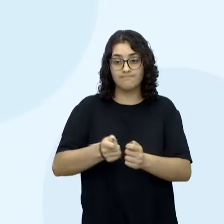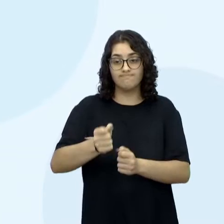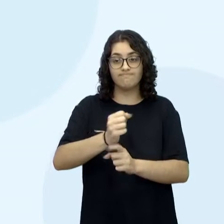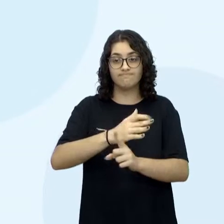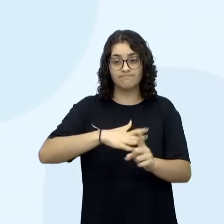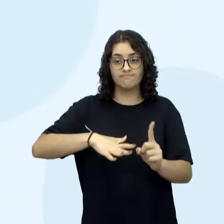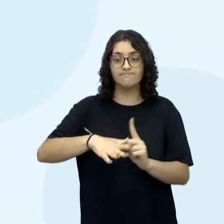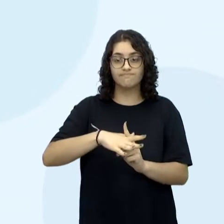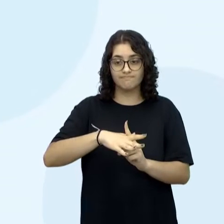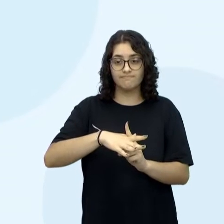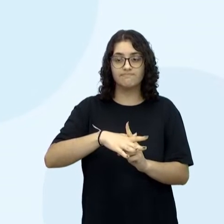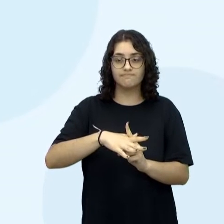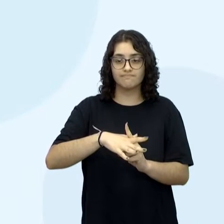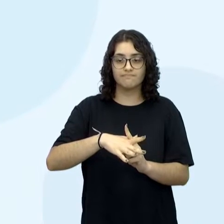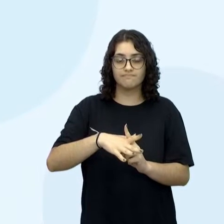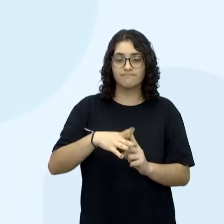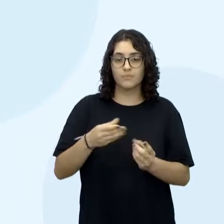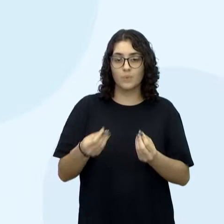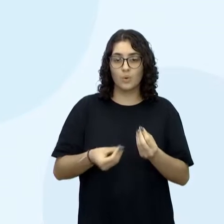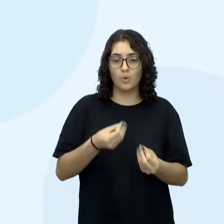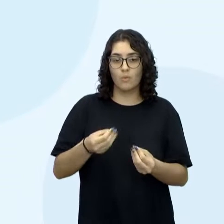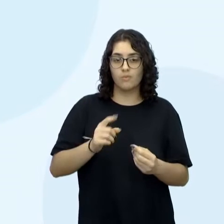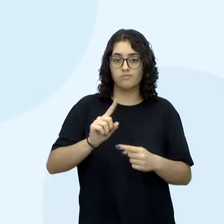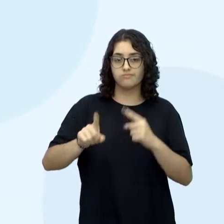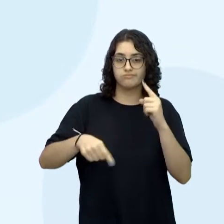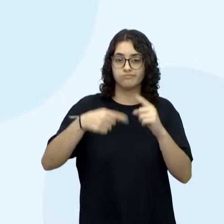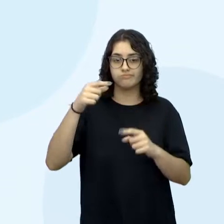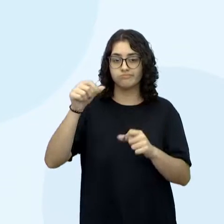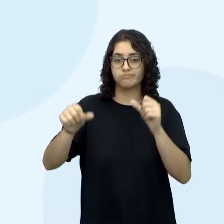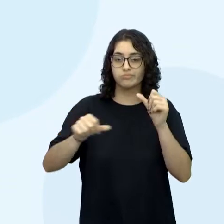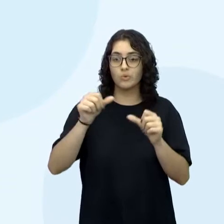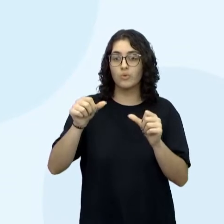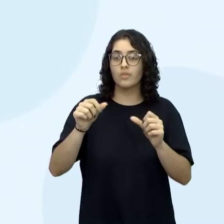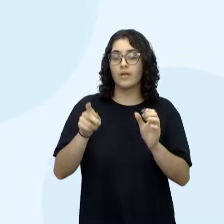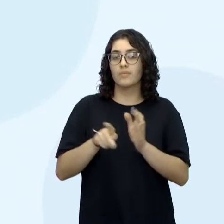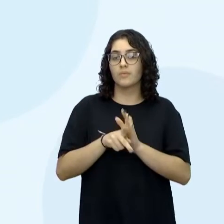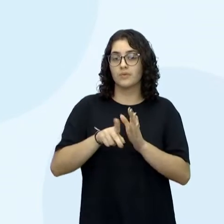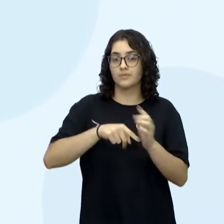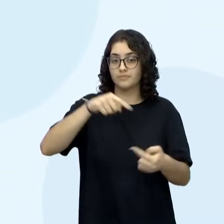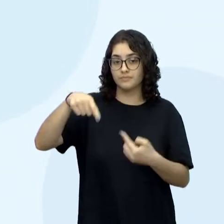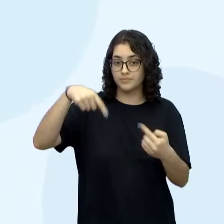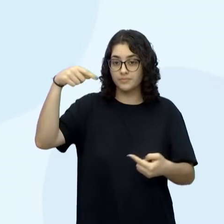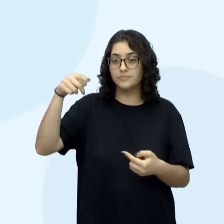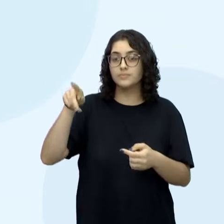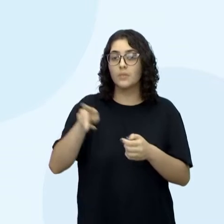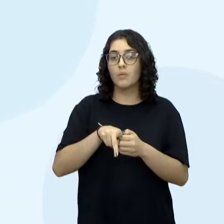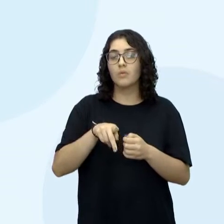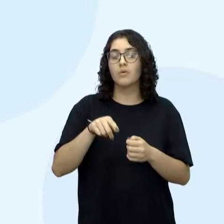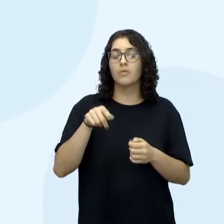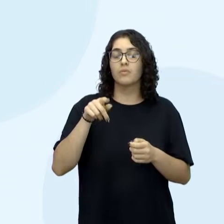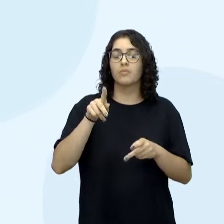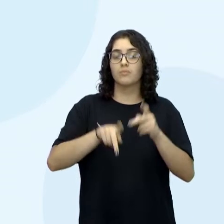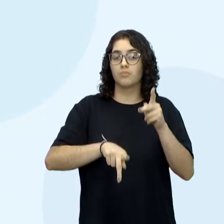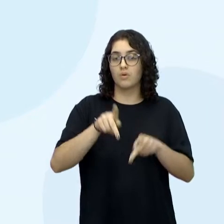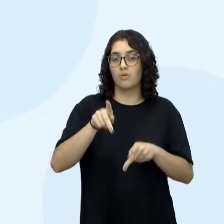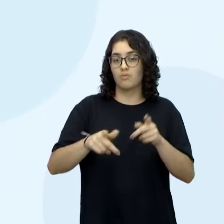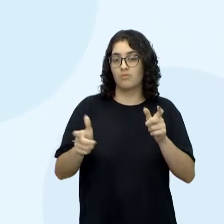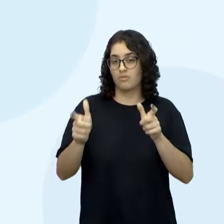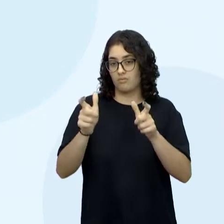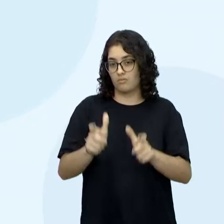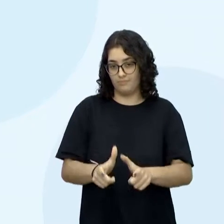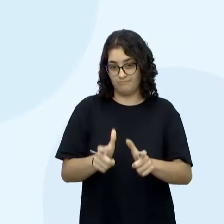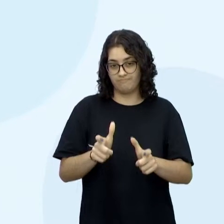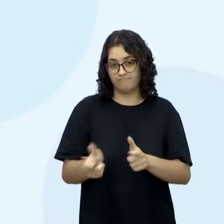tentar controlar a própria evolução, tentar controlar um determinado povo dentro de um determinado